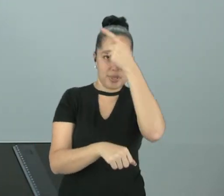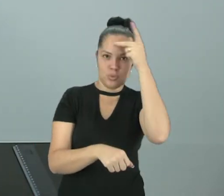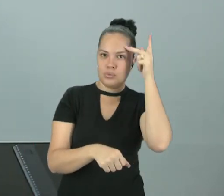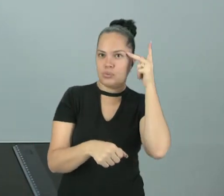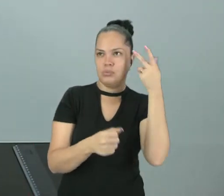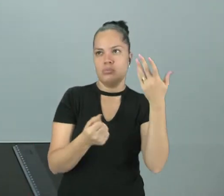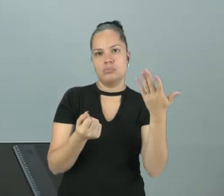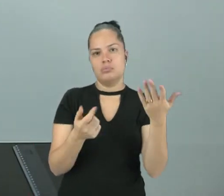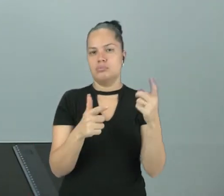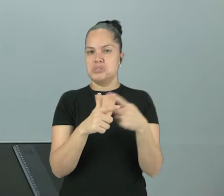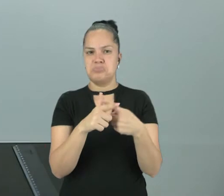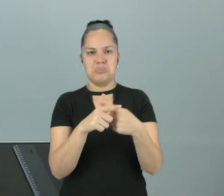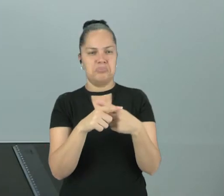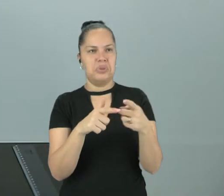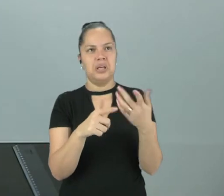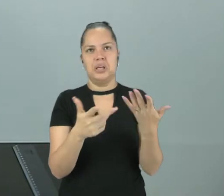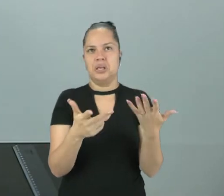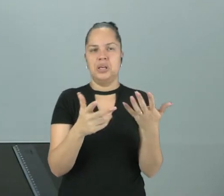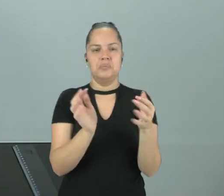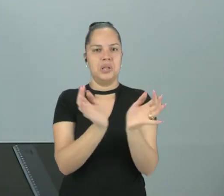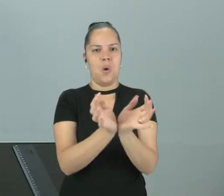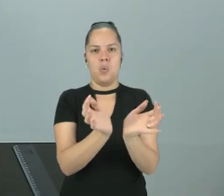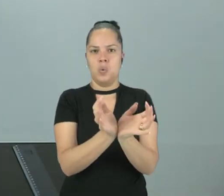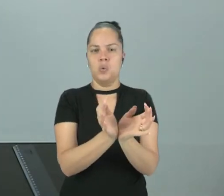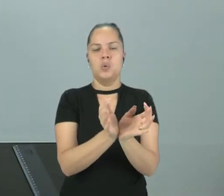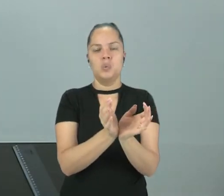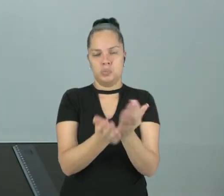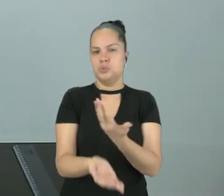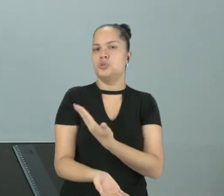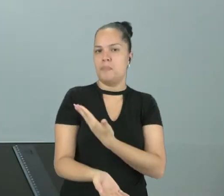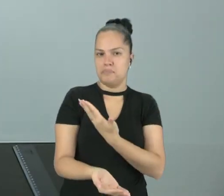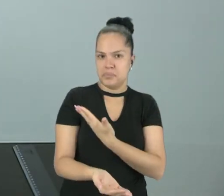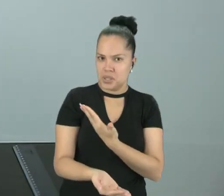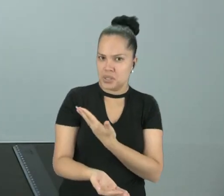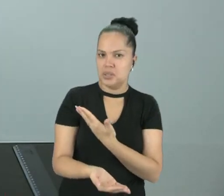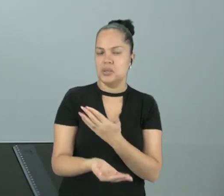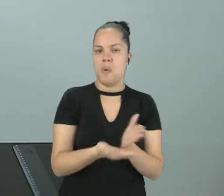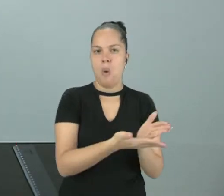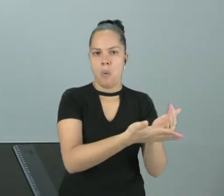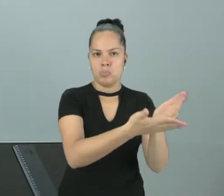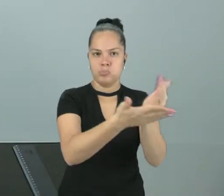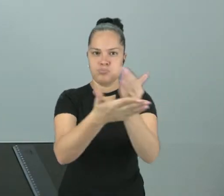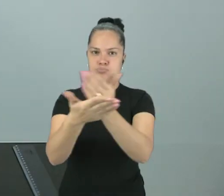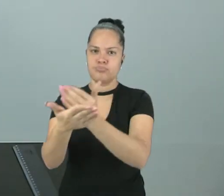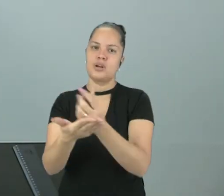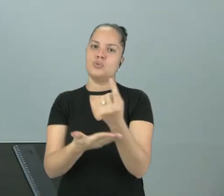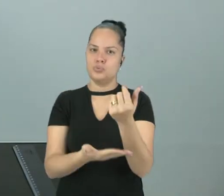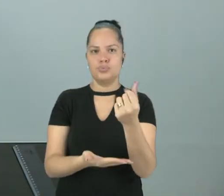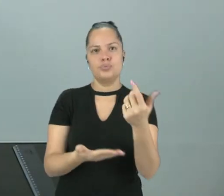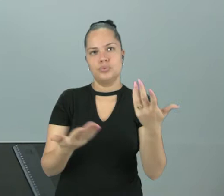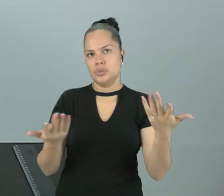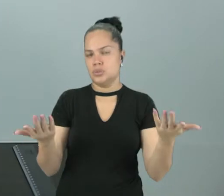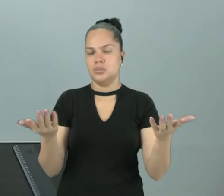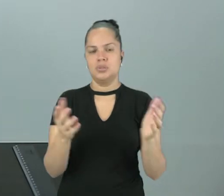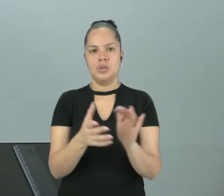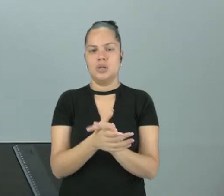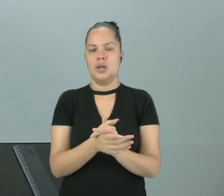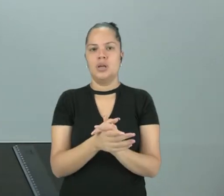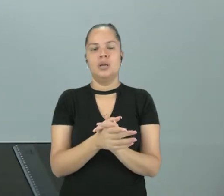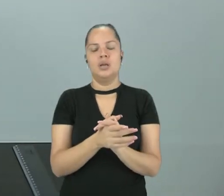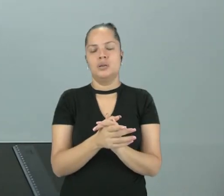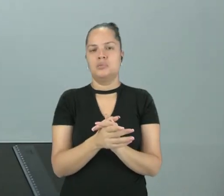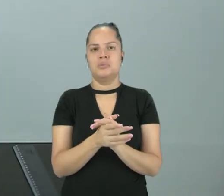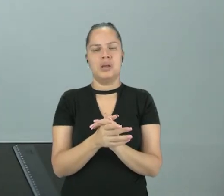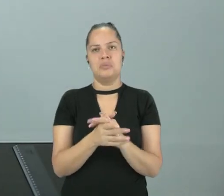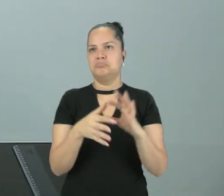algum com situação e se juntam colegas e fazem né arrecadar dinheiro para alguma instituição